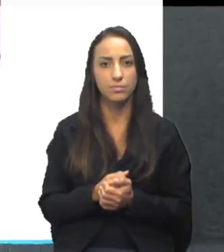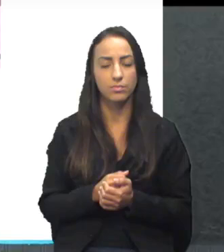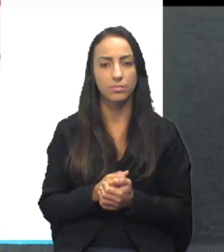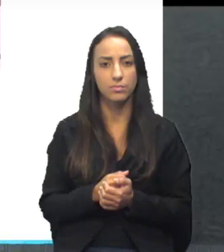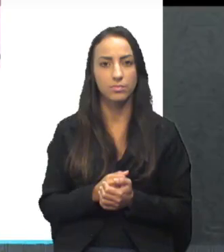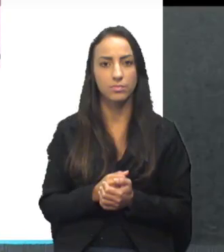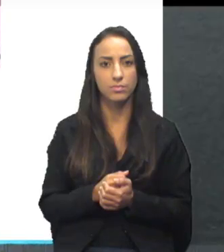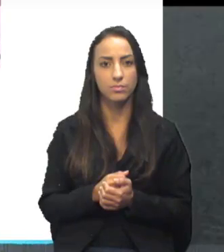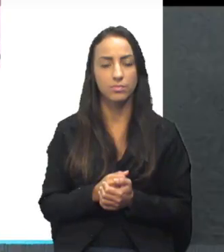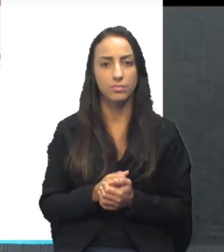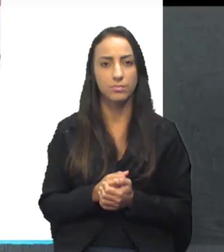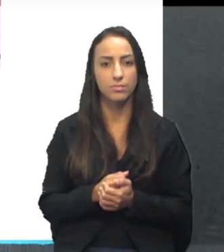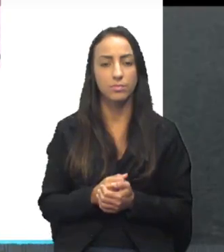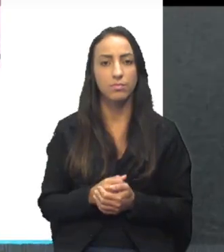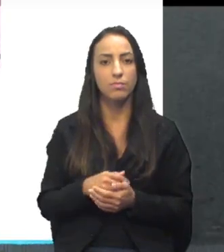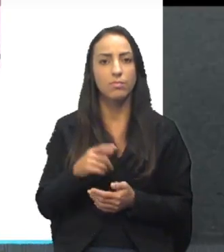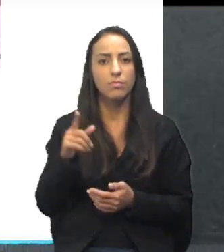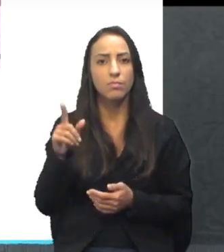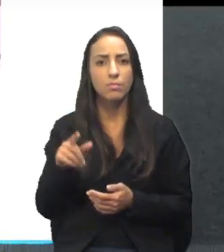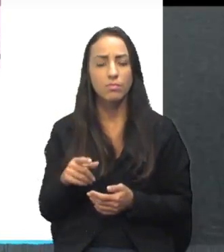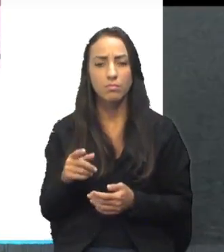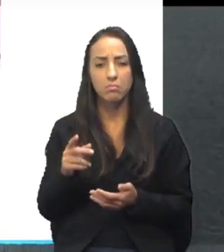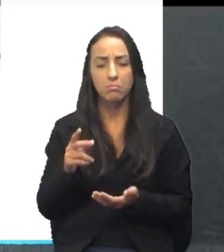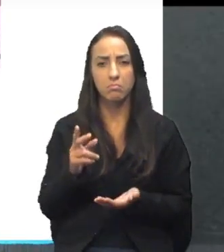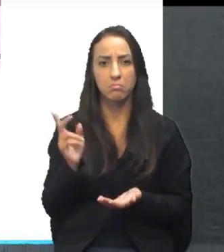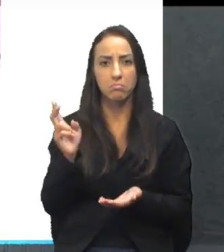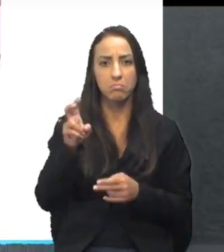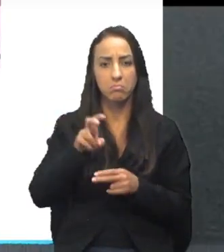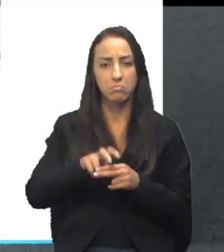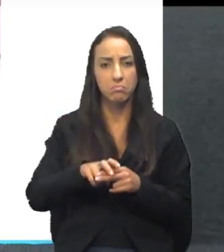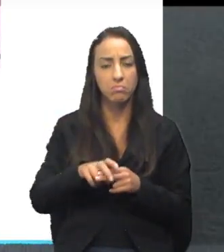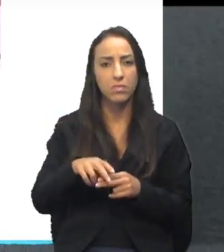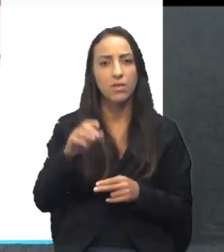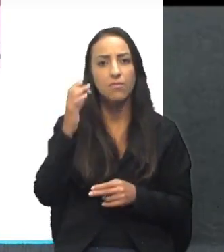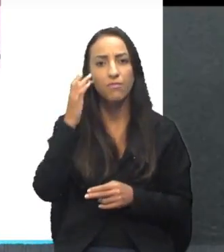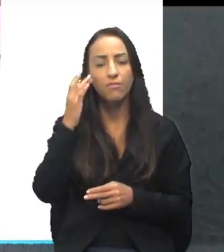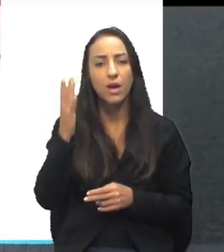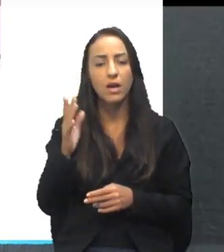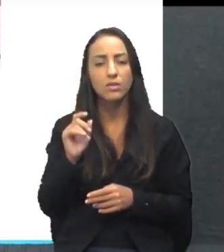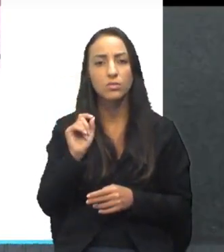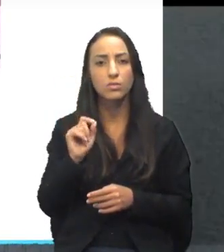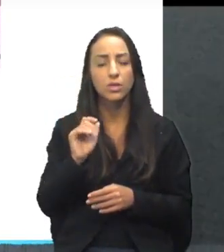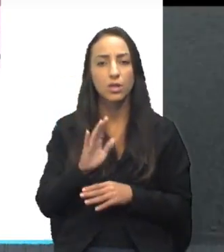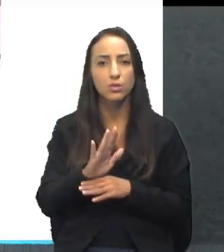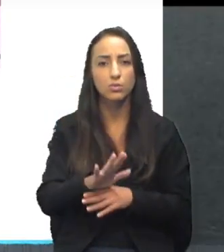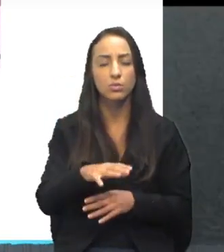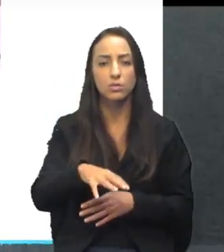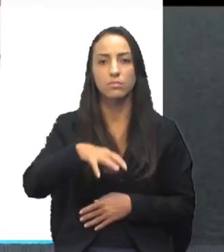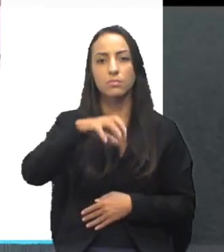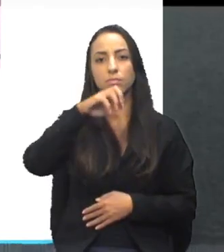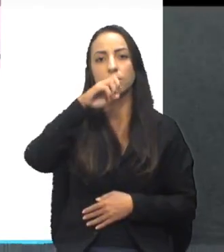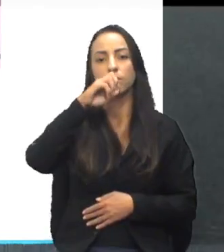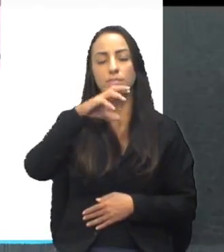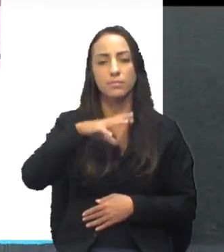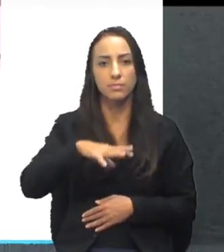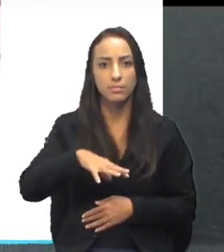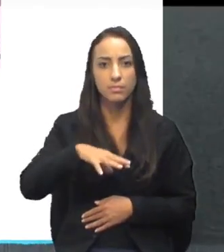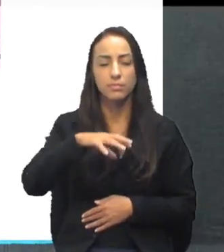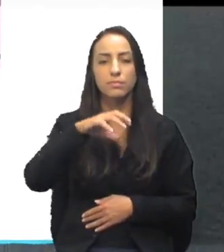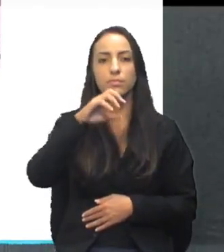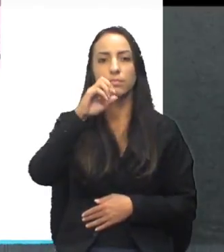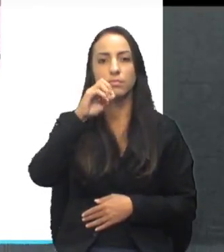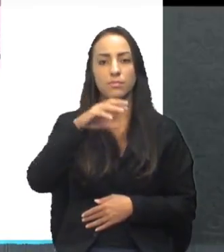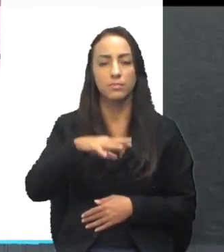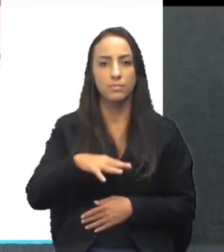cabeceira. Esse posicionamento, ele facilita o processo respiratório, uma vez que